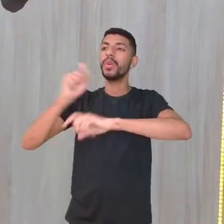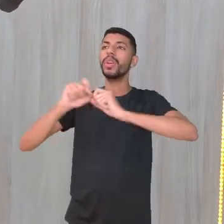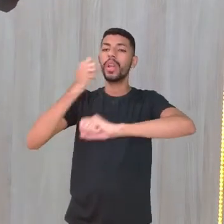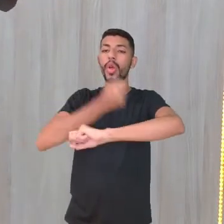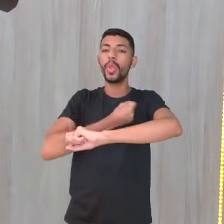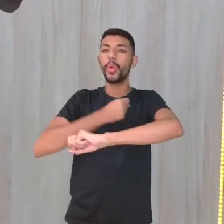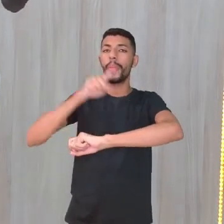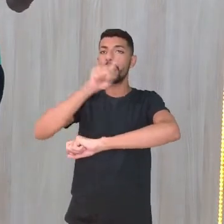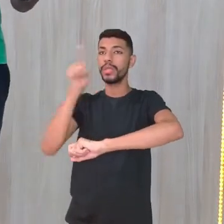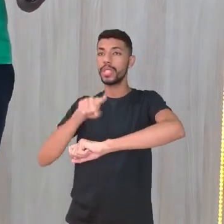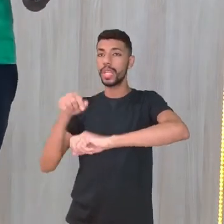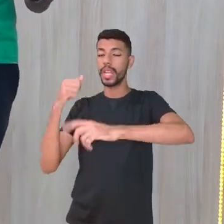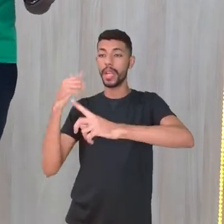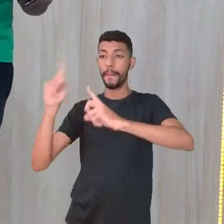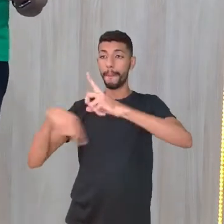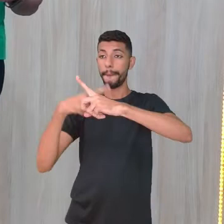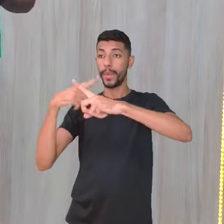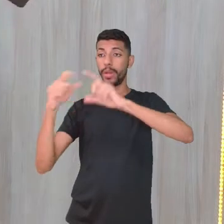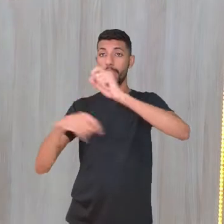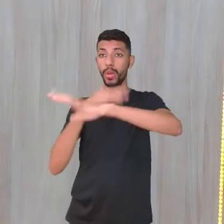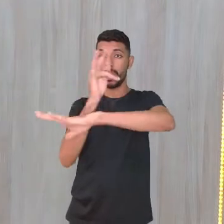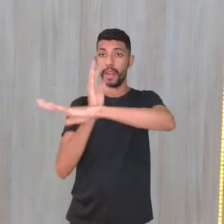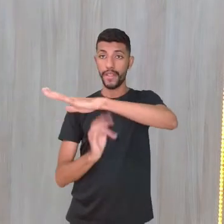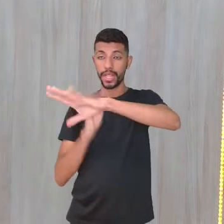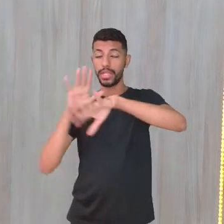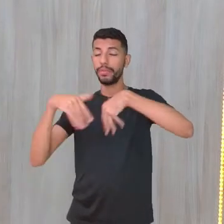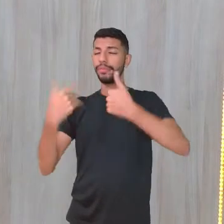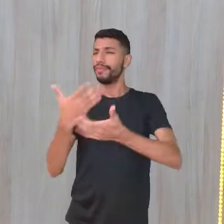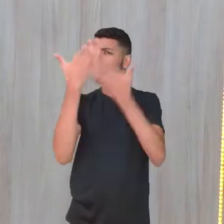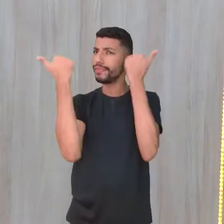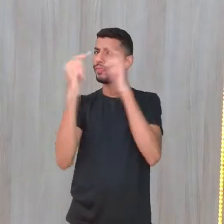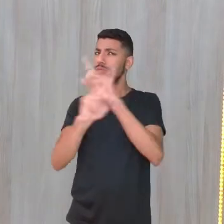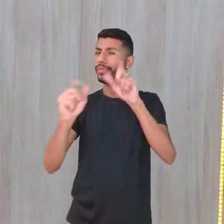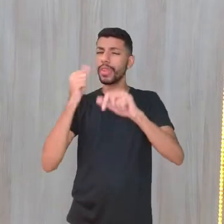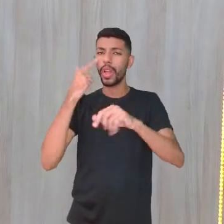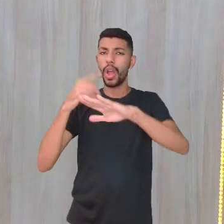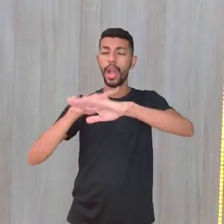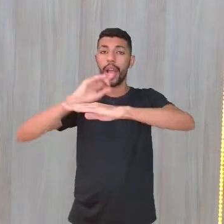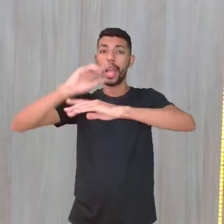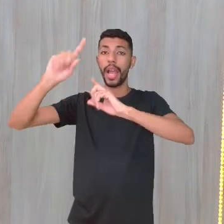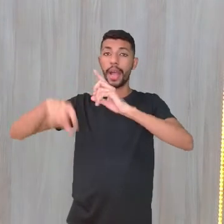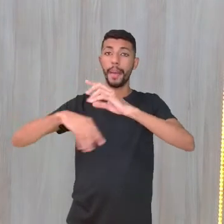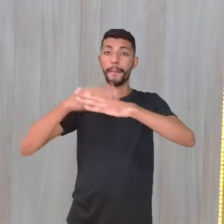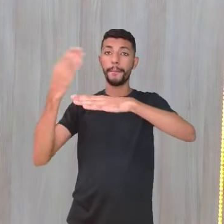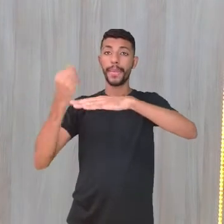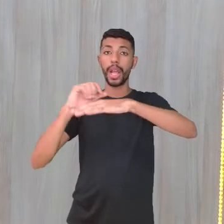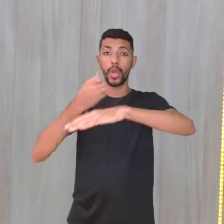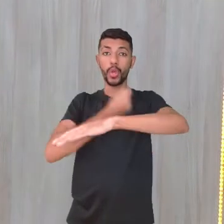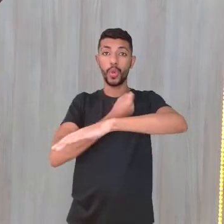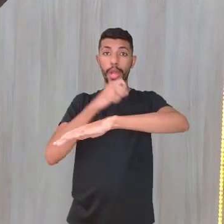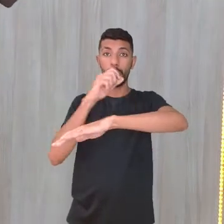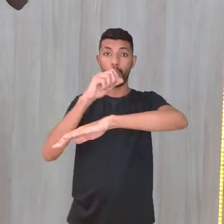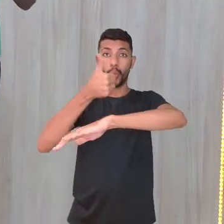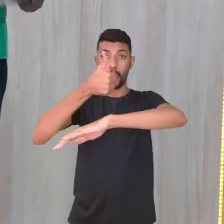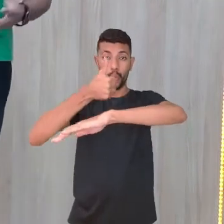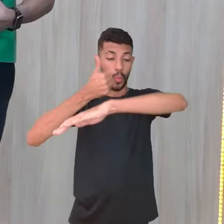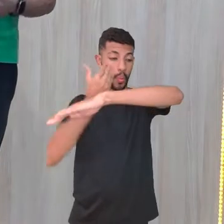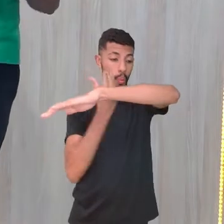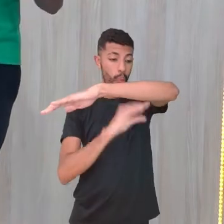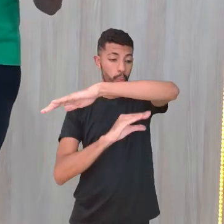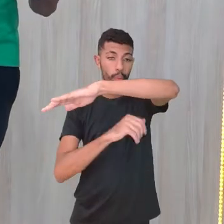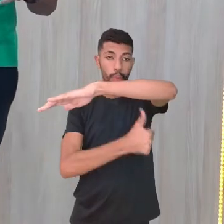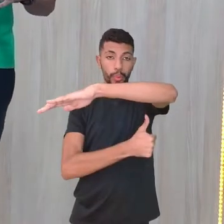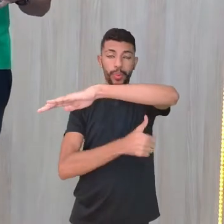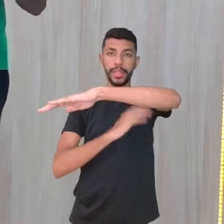está multiplicando por uma fração, tá? Não esquece, coloca o número 1zinho lá embaixo para que você tenha uma visão melhor